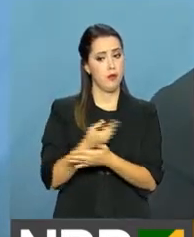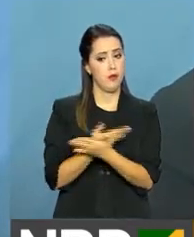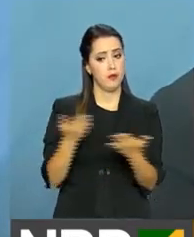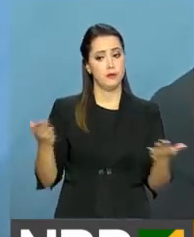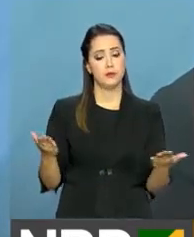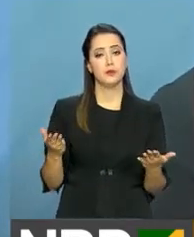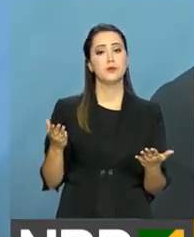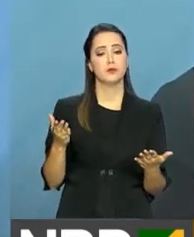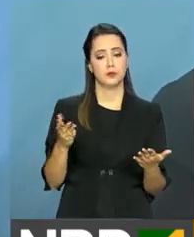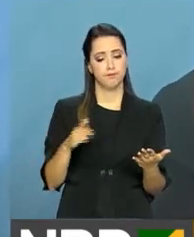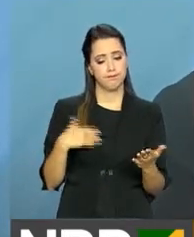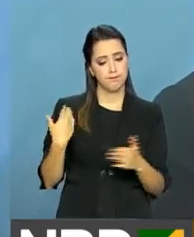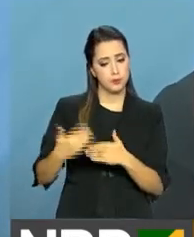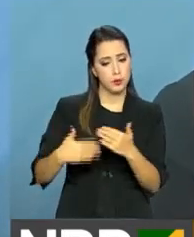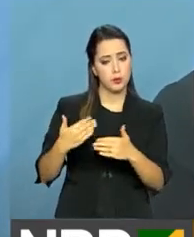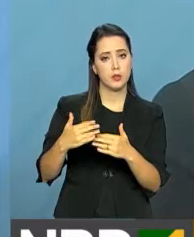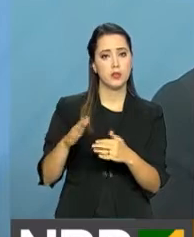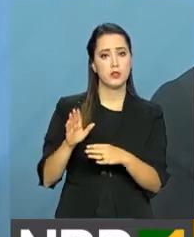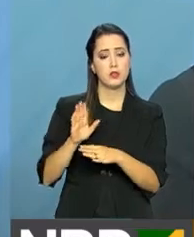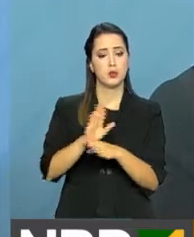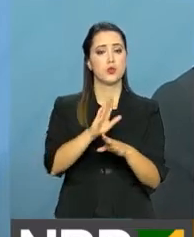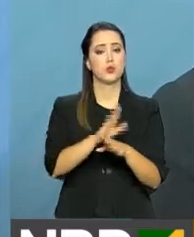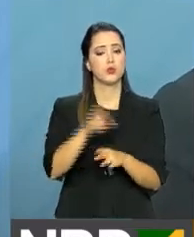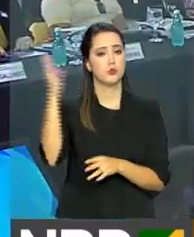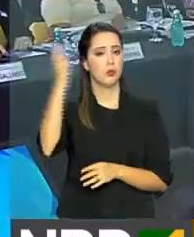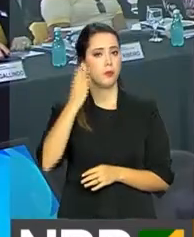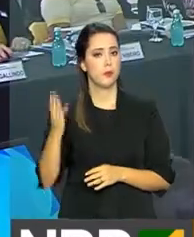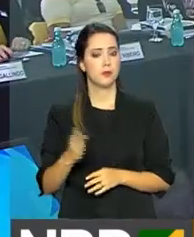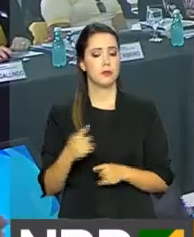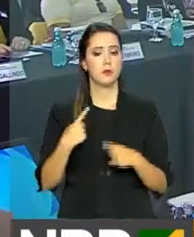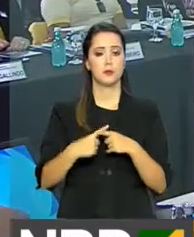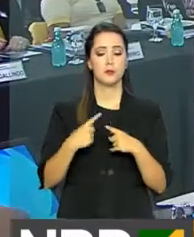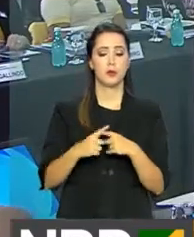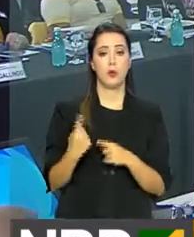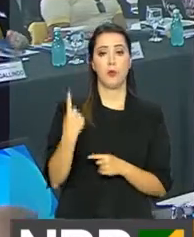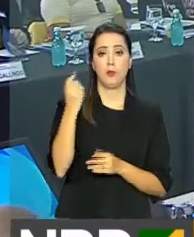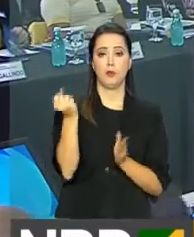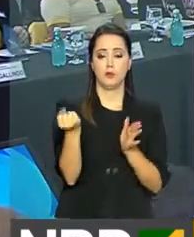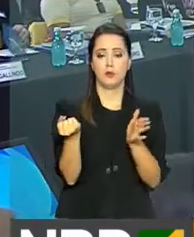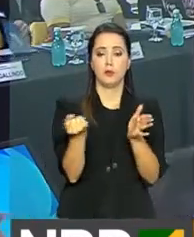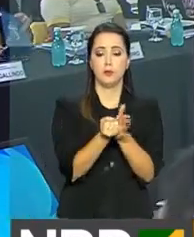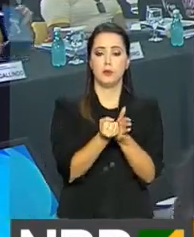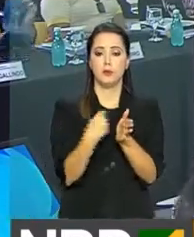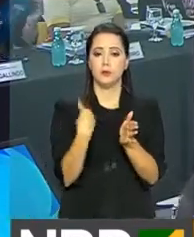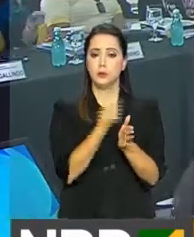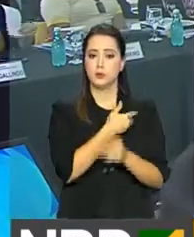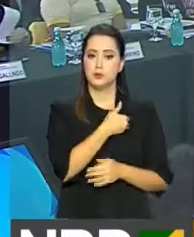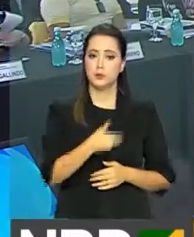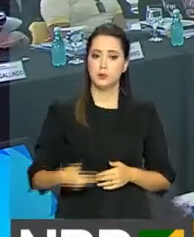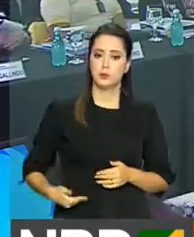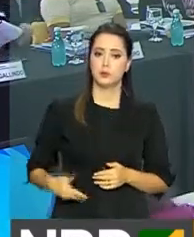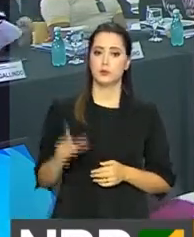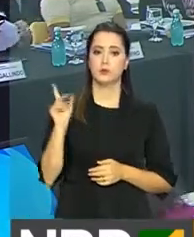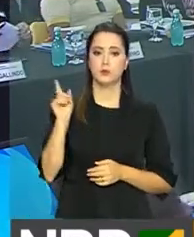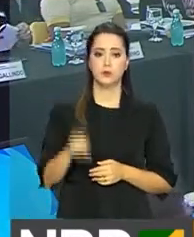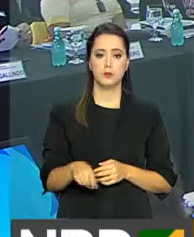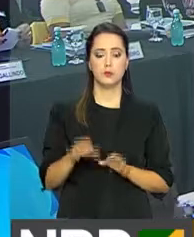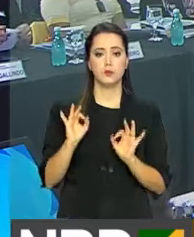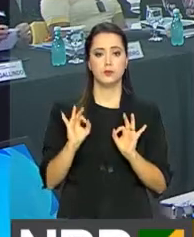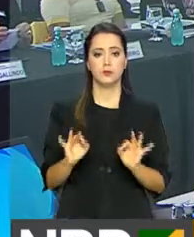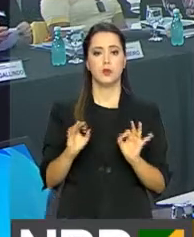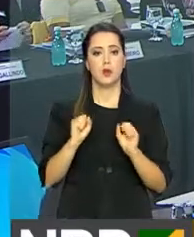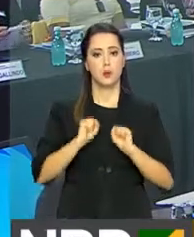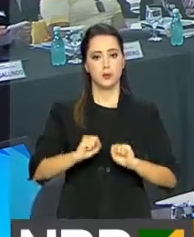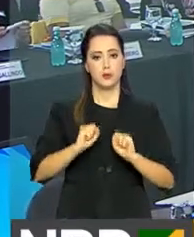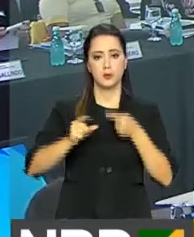senhores e senhoras têm feito pelo brasil porque uma das marcas do nosso governo é exatamente a